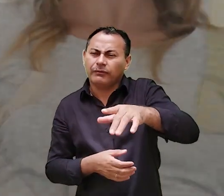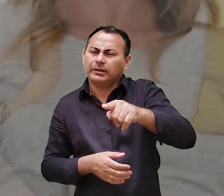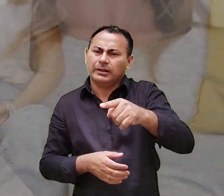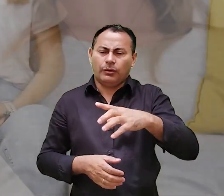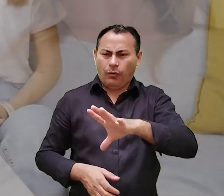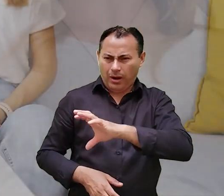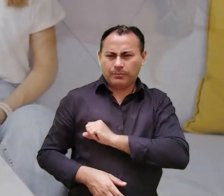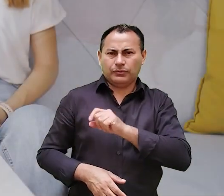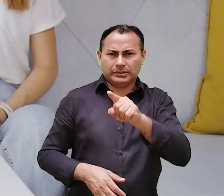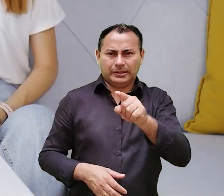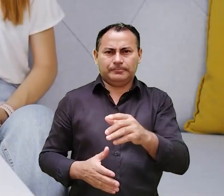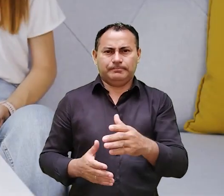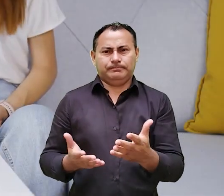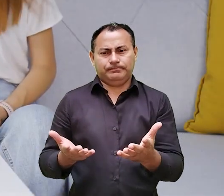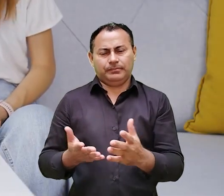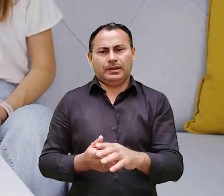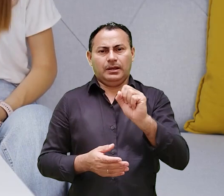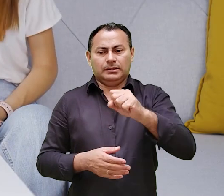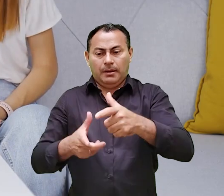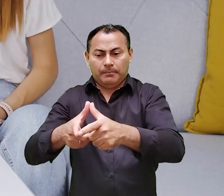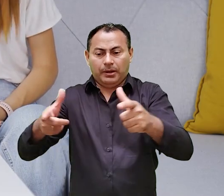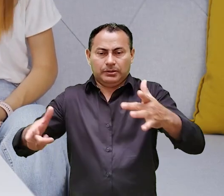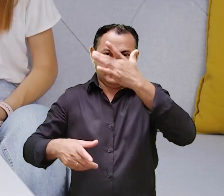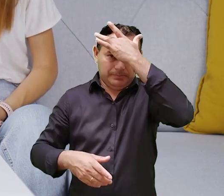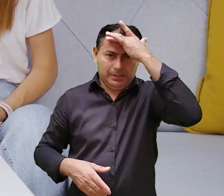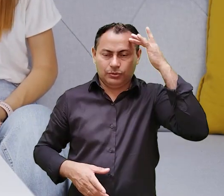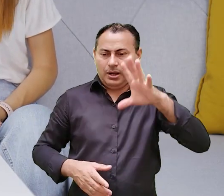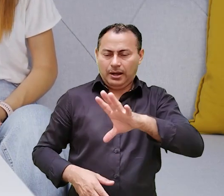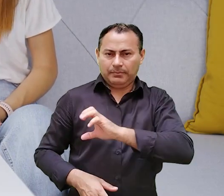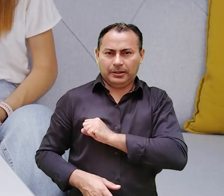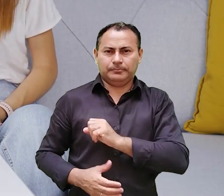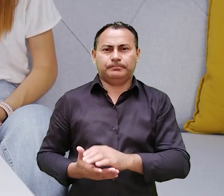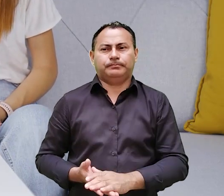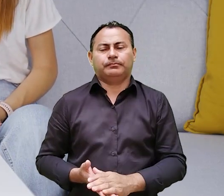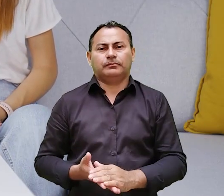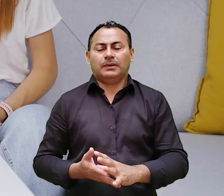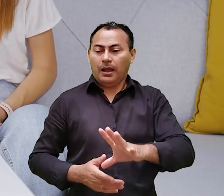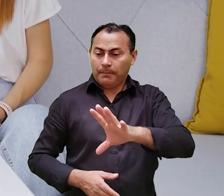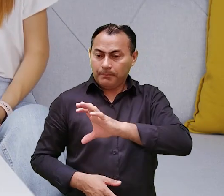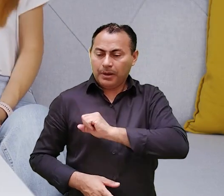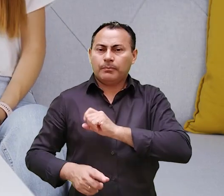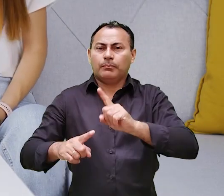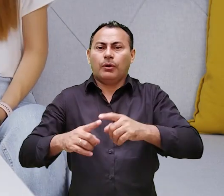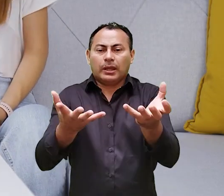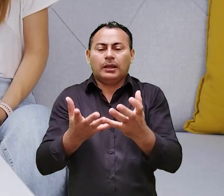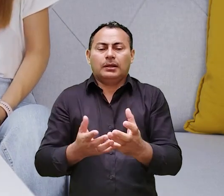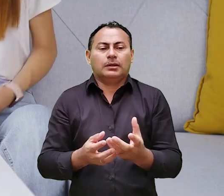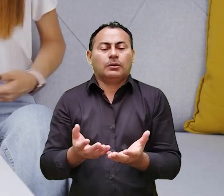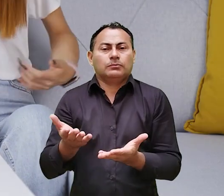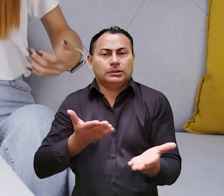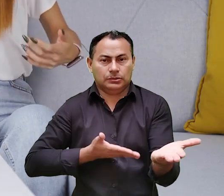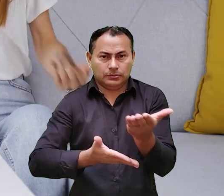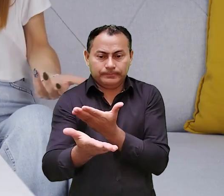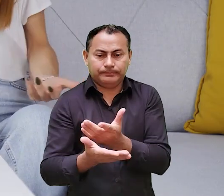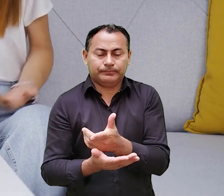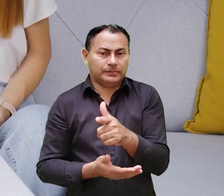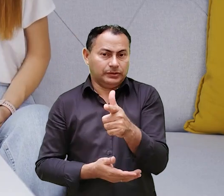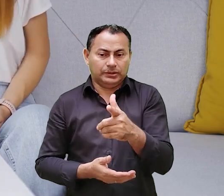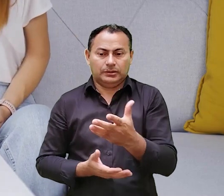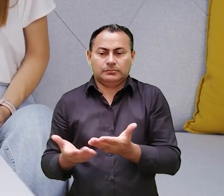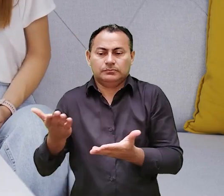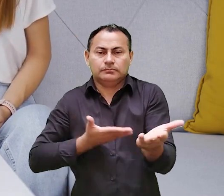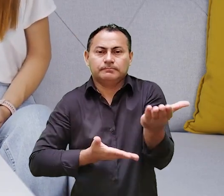então talvez eu ame você. É assim que a maioria dos seres humanos ama. Amamos porque queremos algo em troca. Se